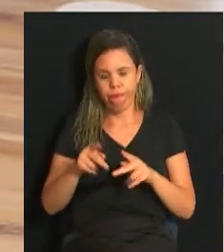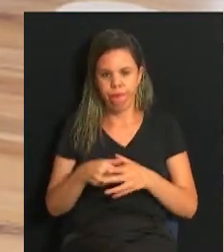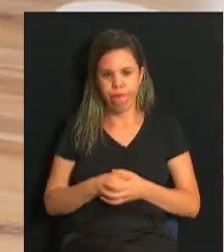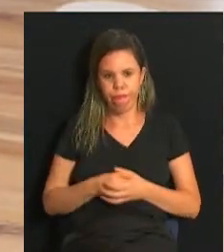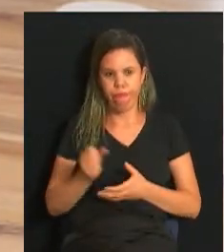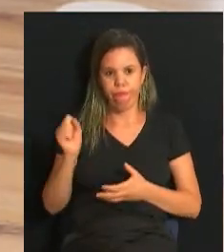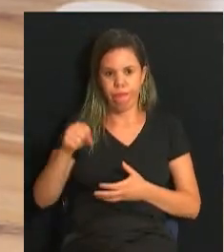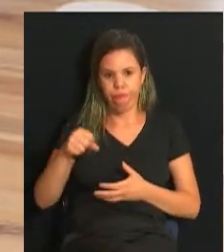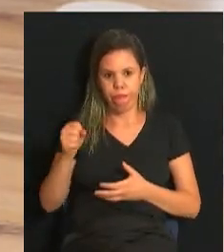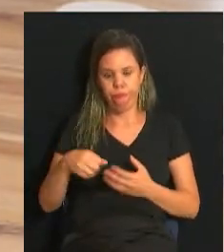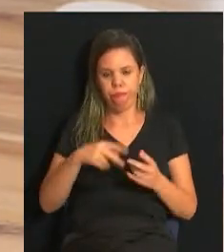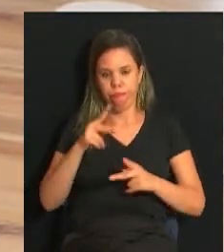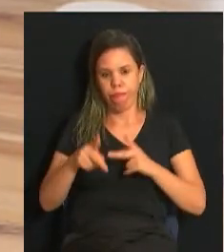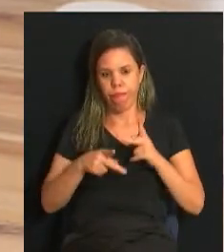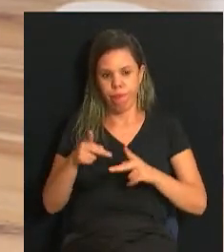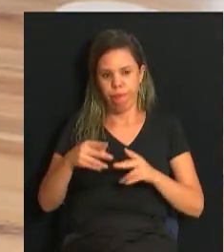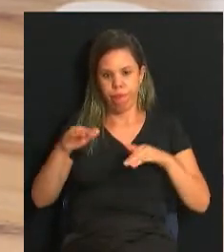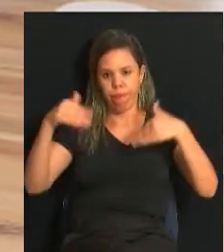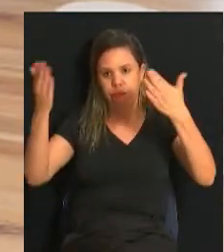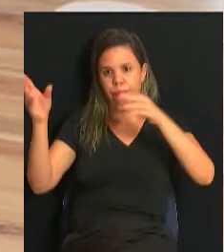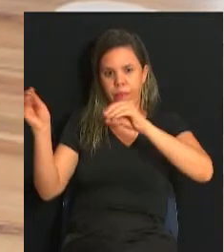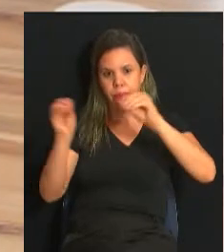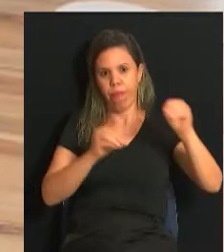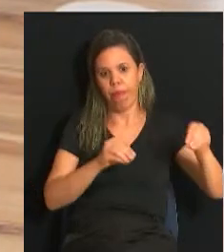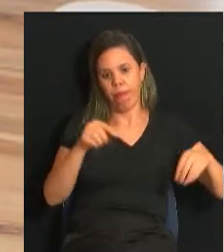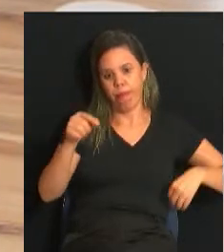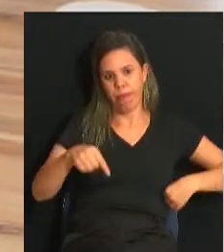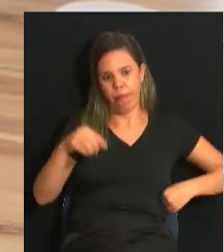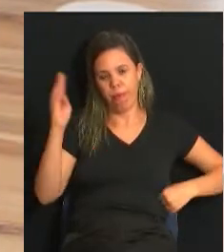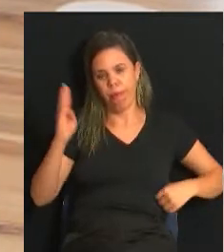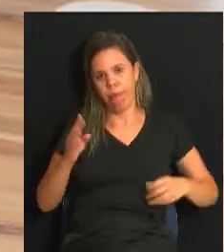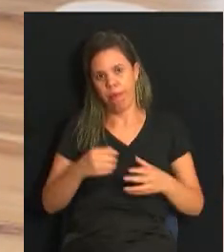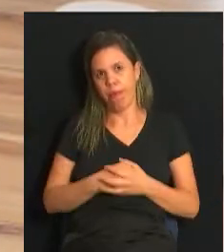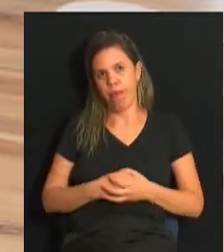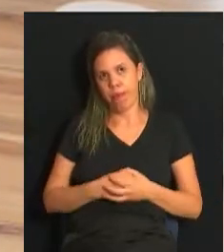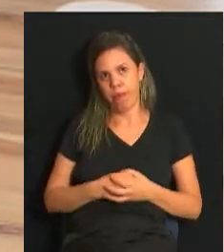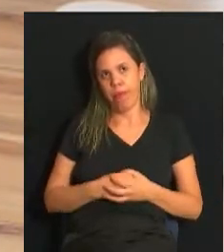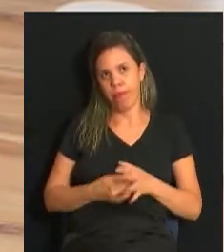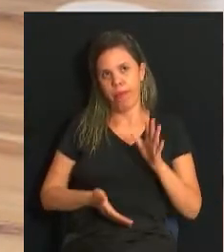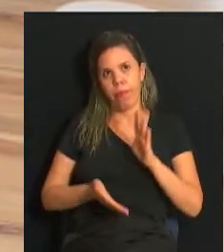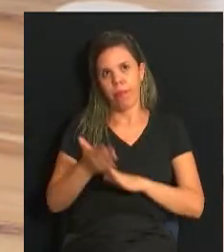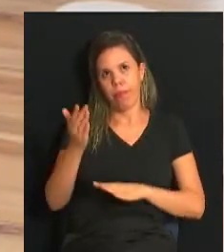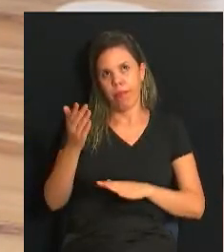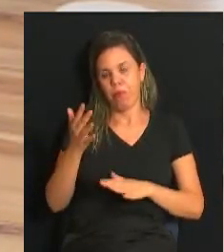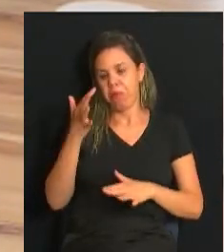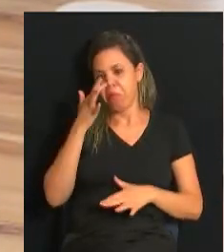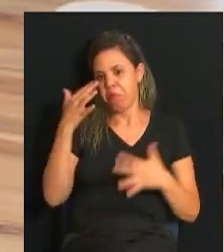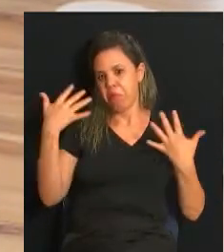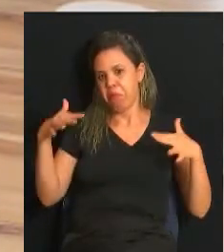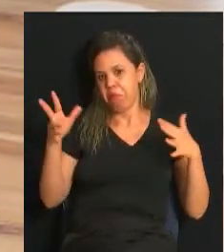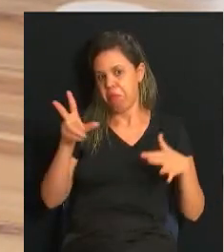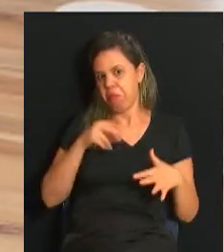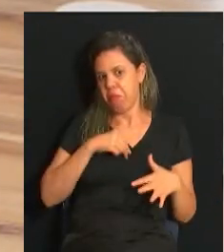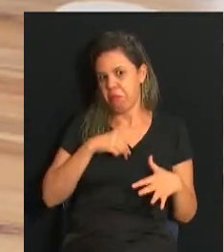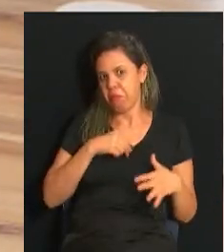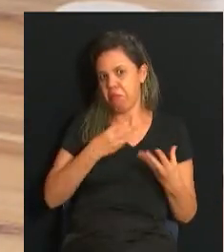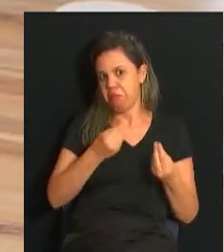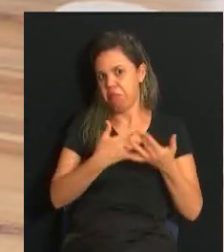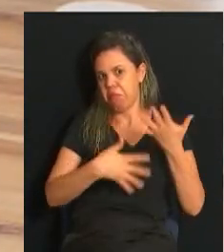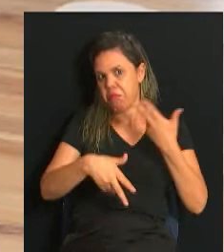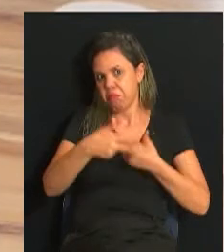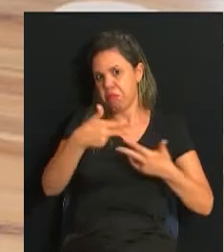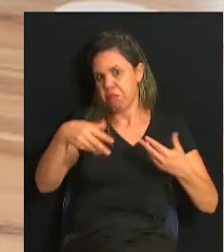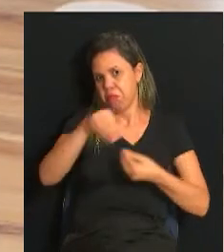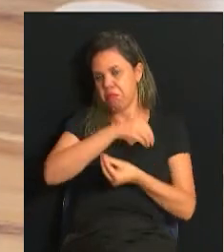muitas pessoas que vêm de fora nos vemos aqui no Brasil faz um pouquinho de tanta